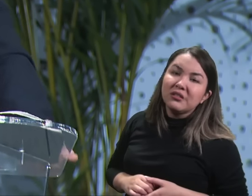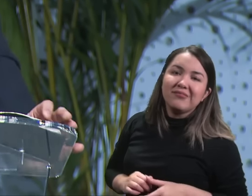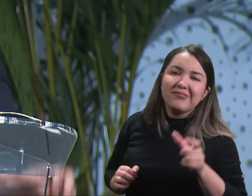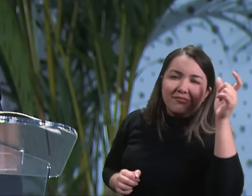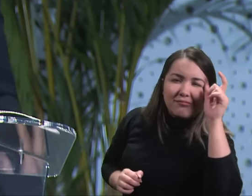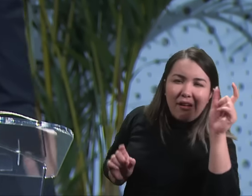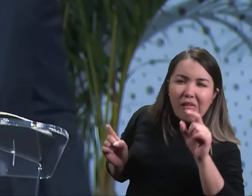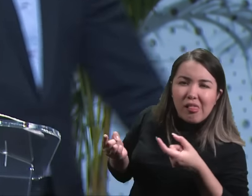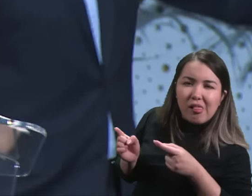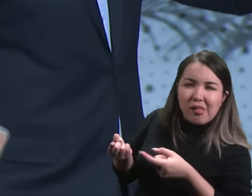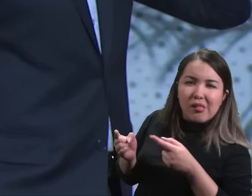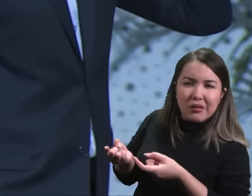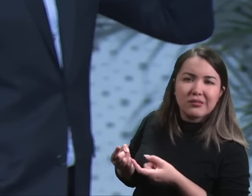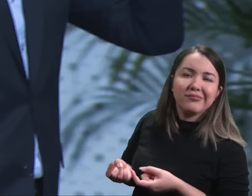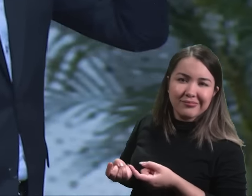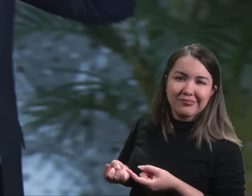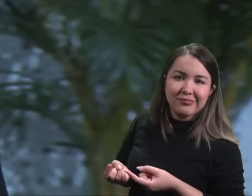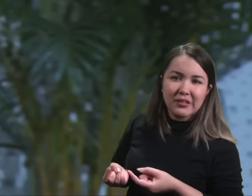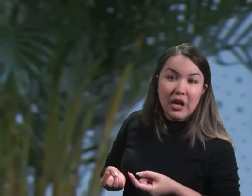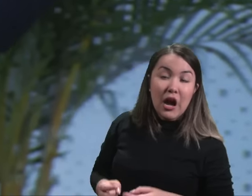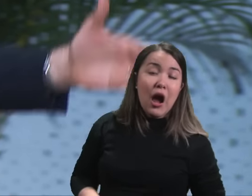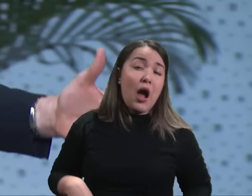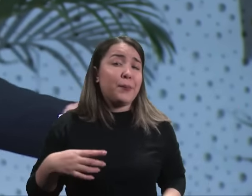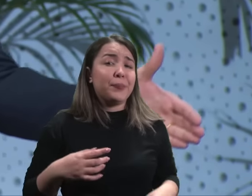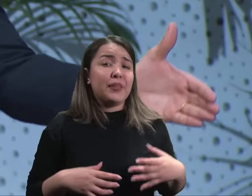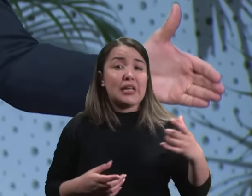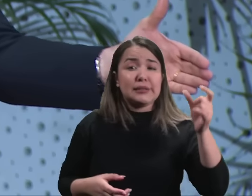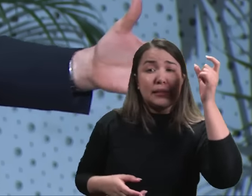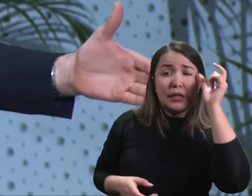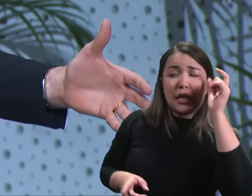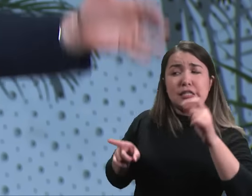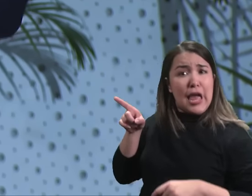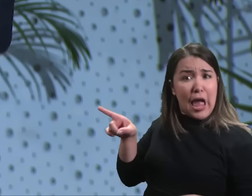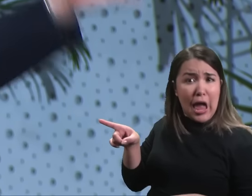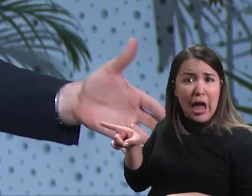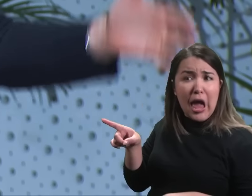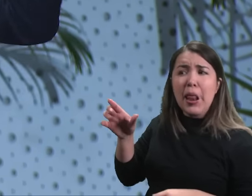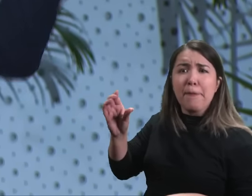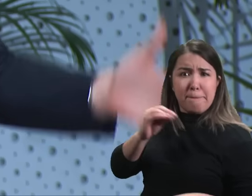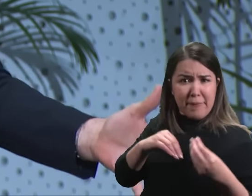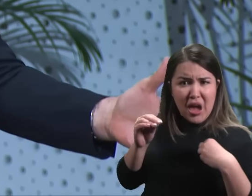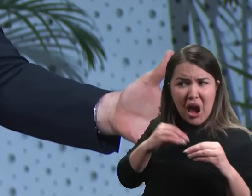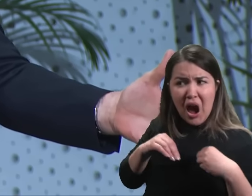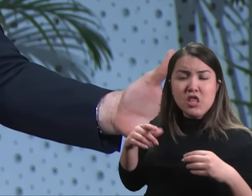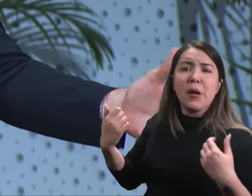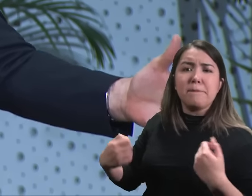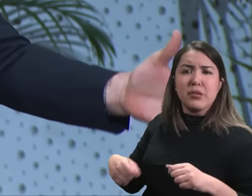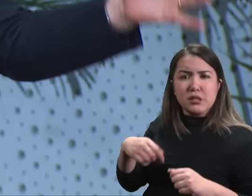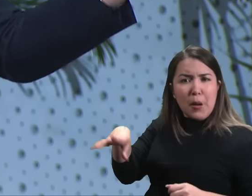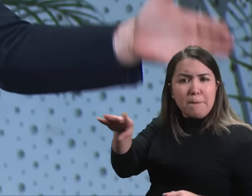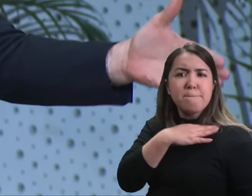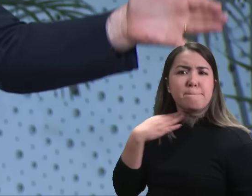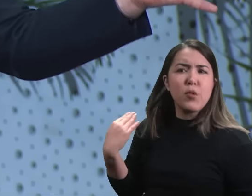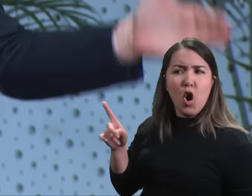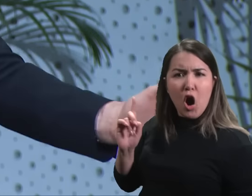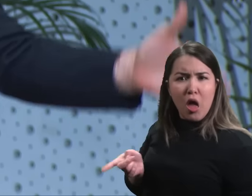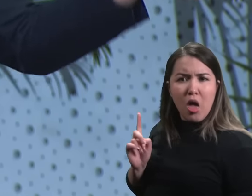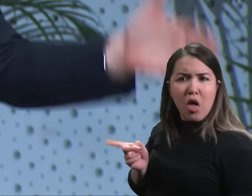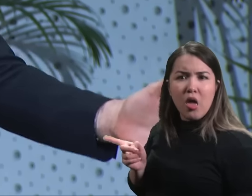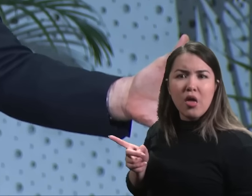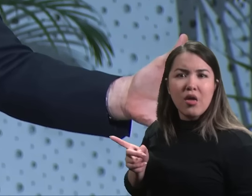quando Adão e Eva pecaram se eles morrem porque Deus havia dito se vocês comerem vocês vão morrer Deus teria